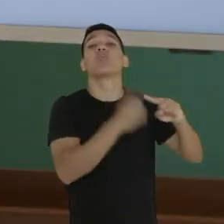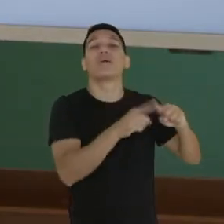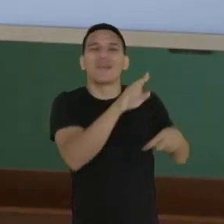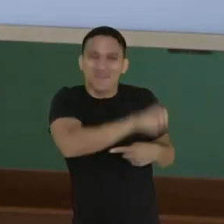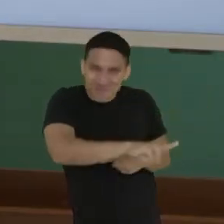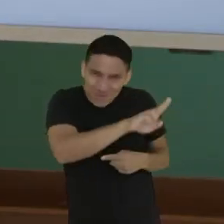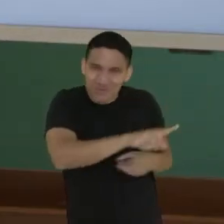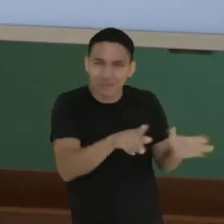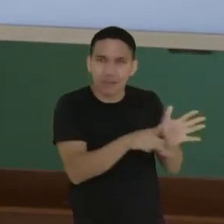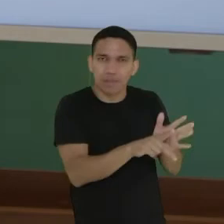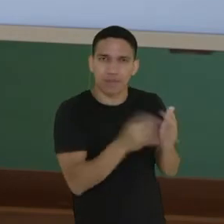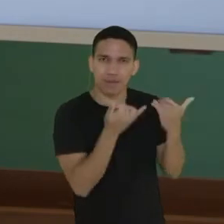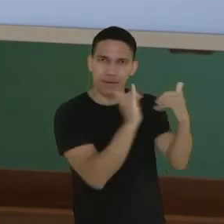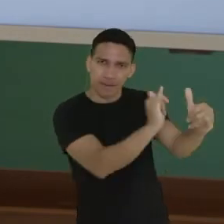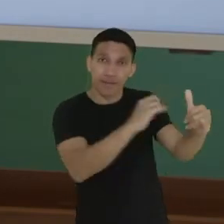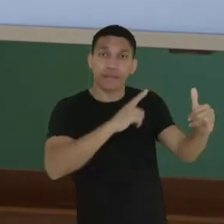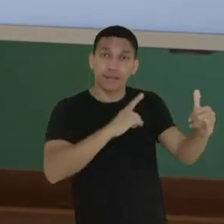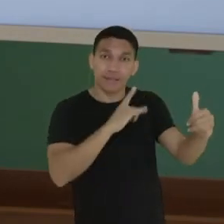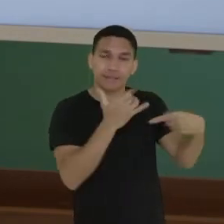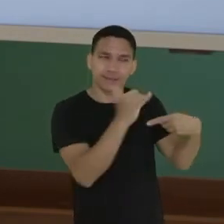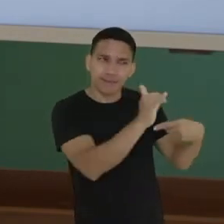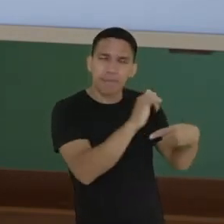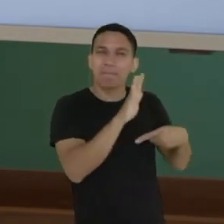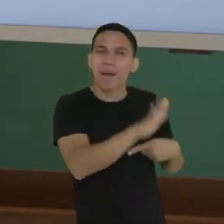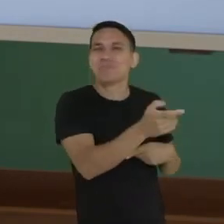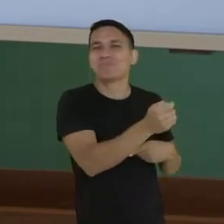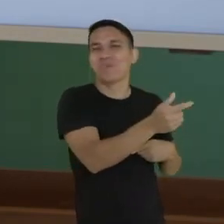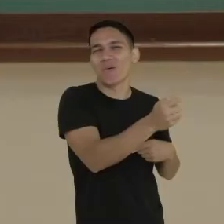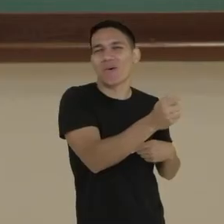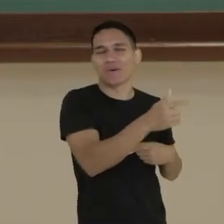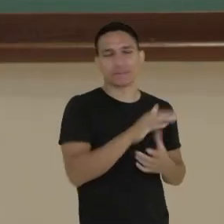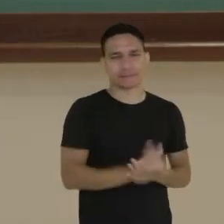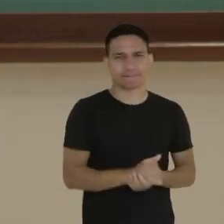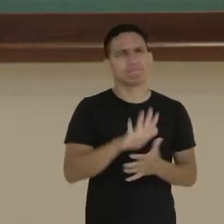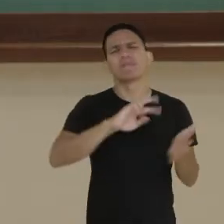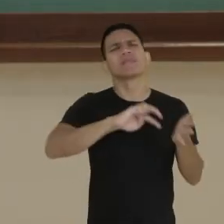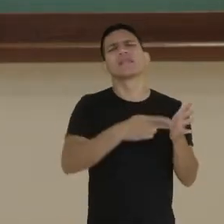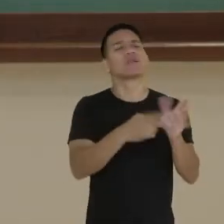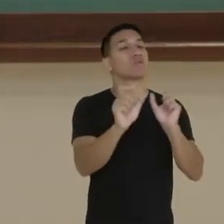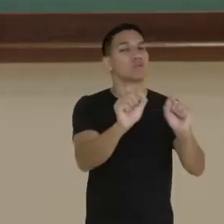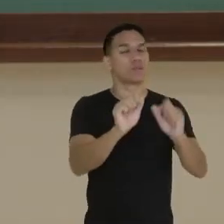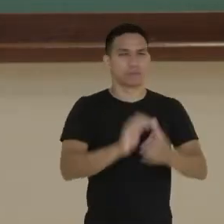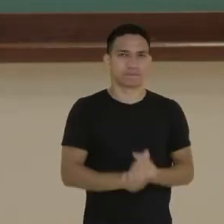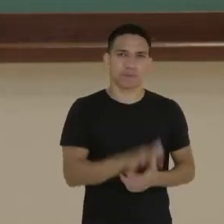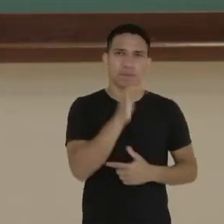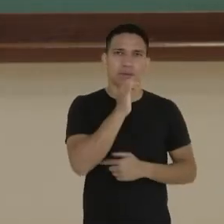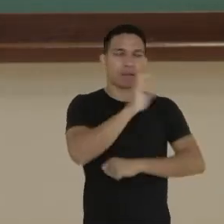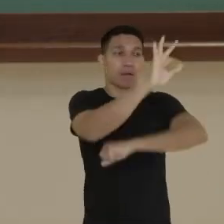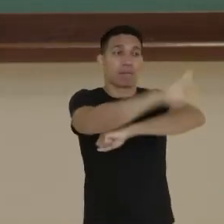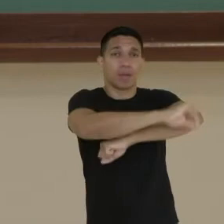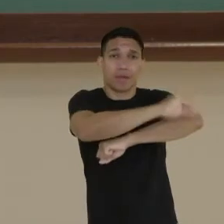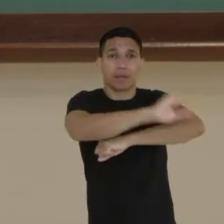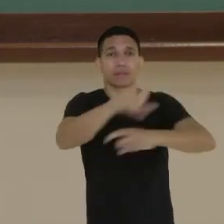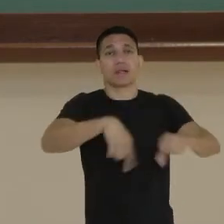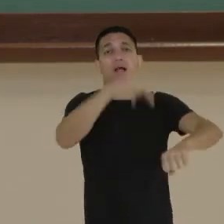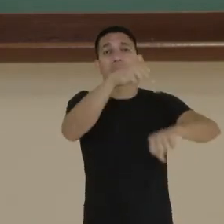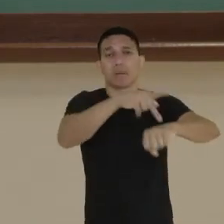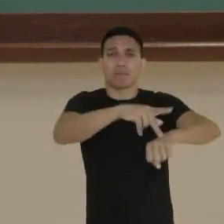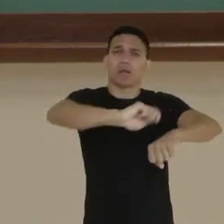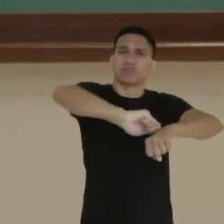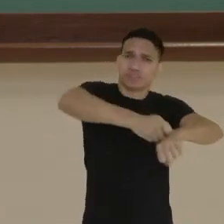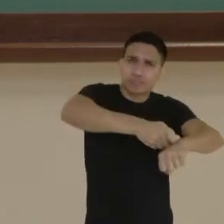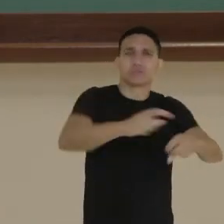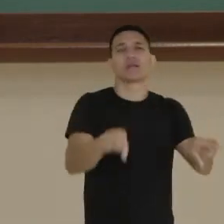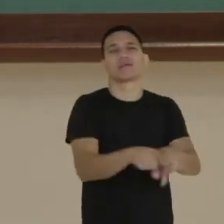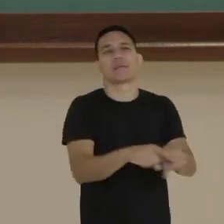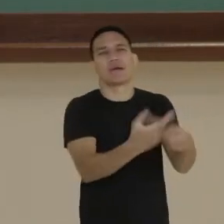contêm energia em quantidades limitadas, ou seja, o petróleo, o carvão mineral,